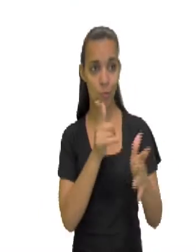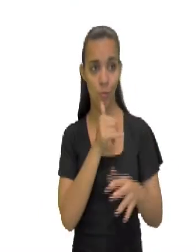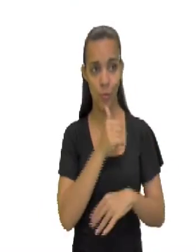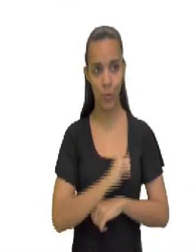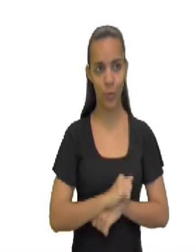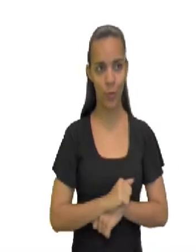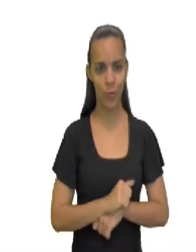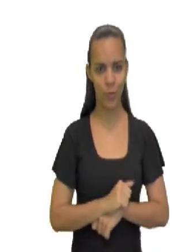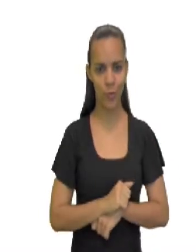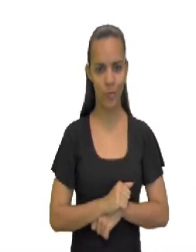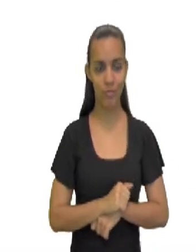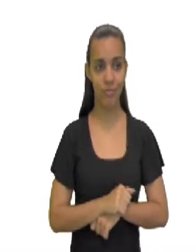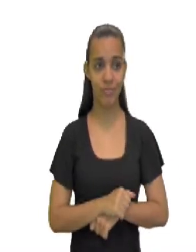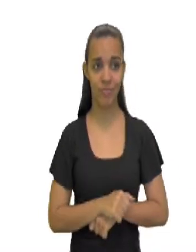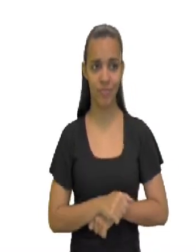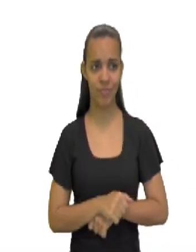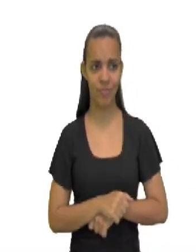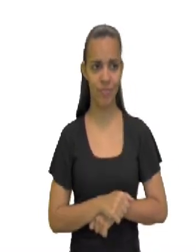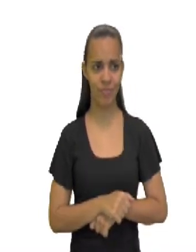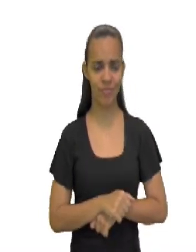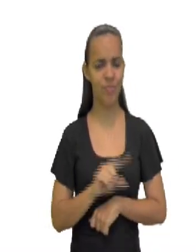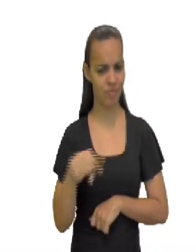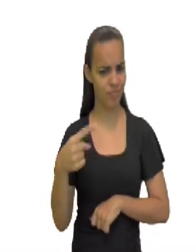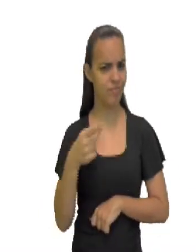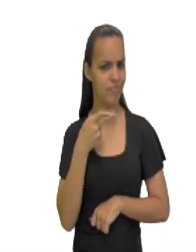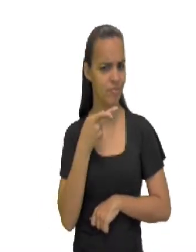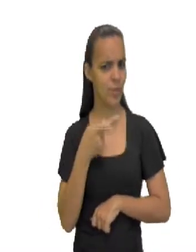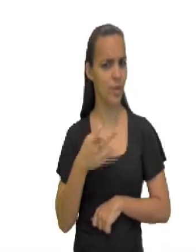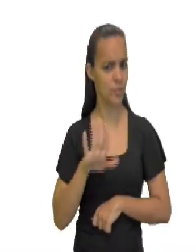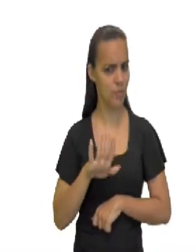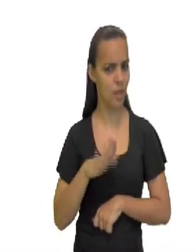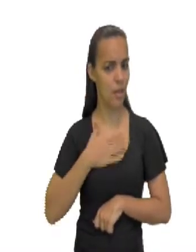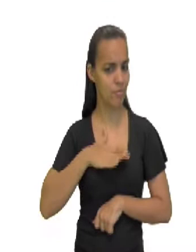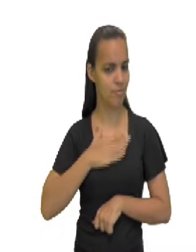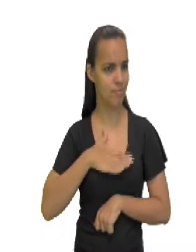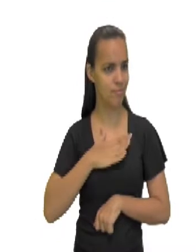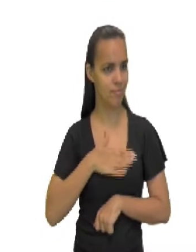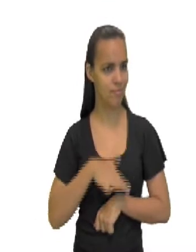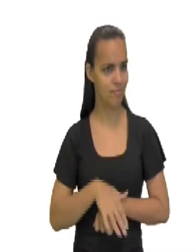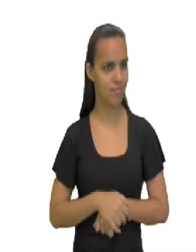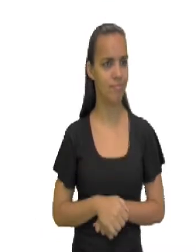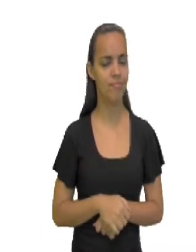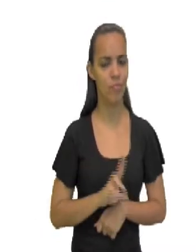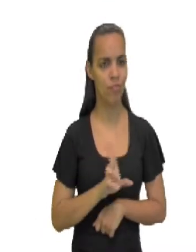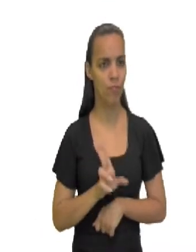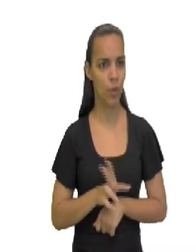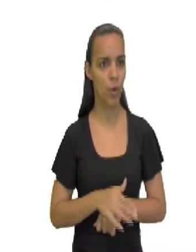parente seu? Daqui a pouco nós vamos falar juntos então um nome de um rio.